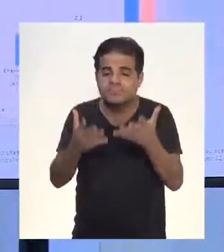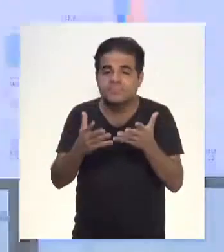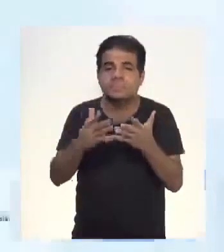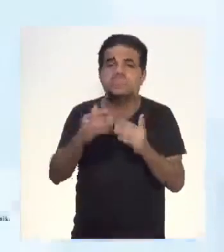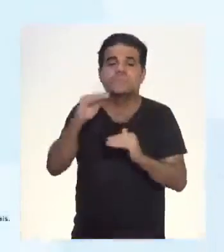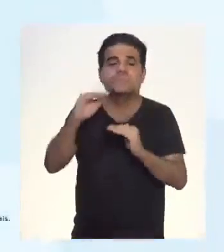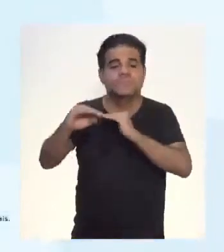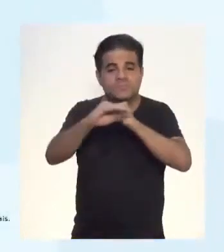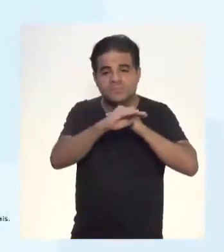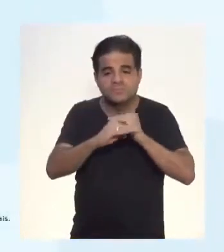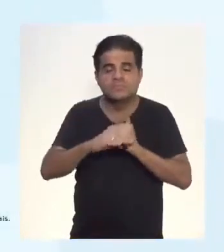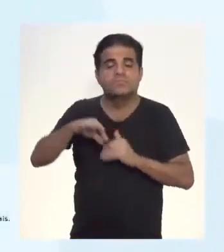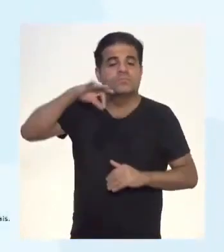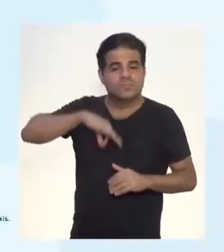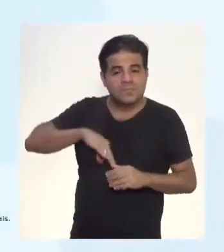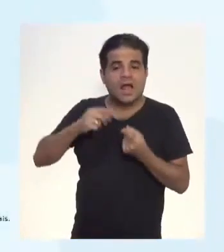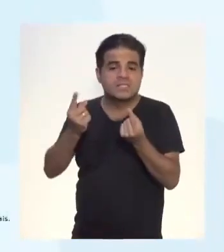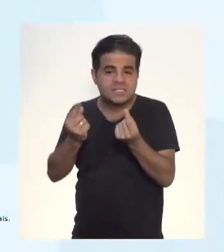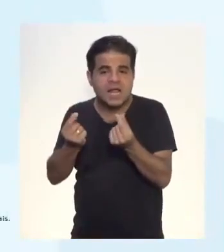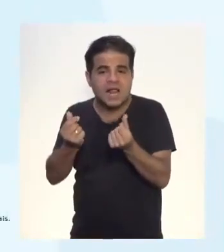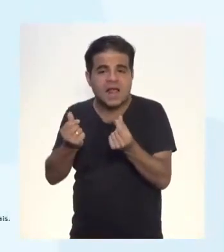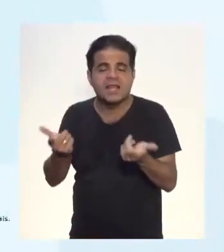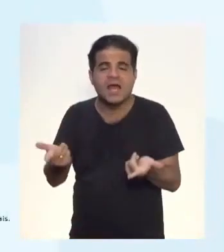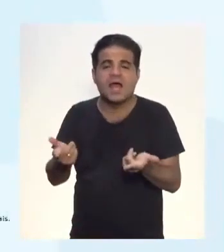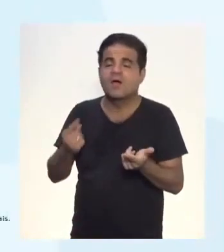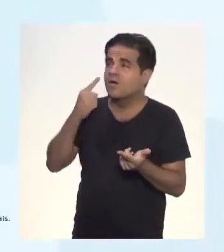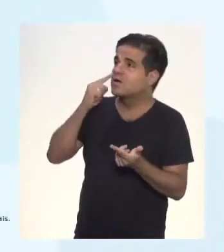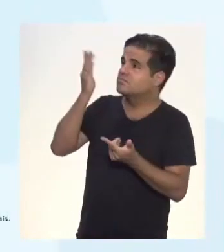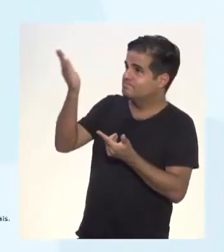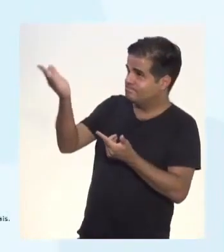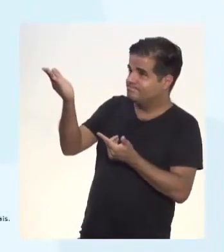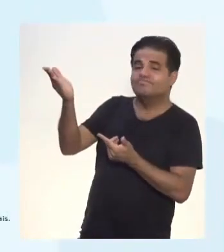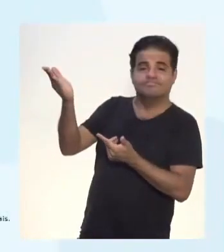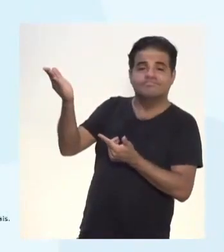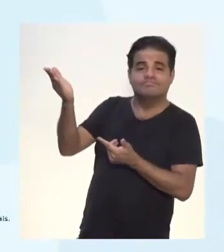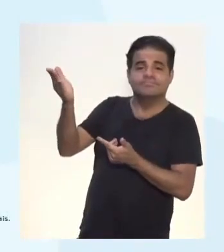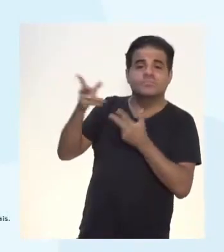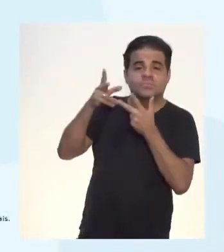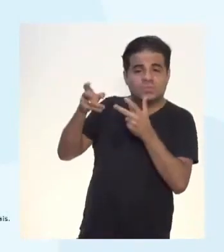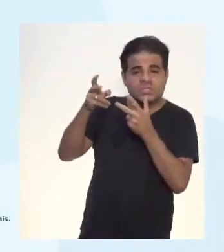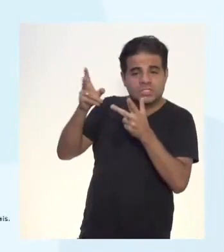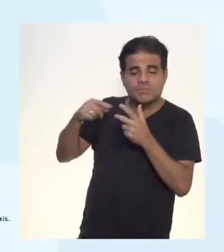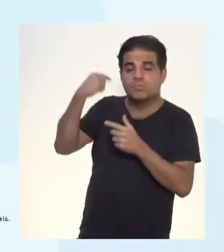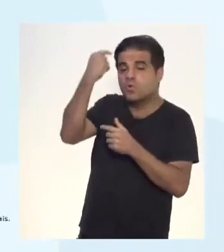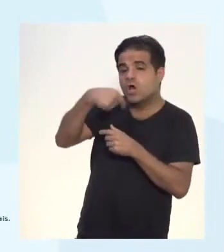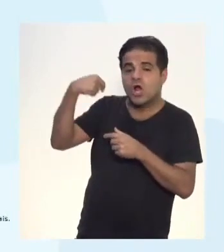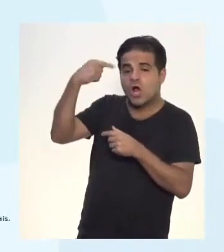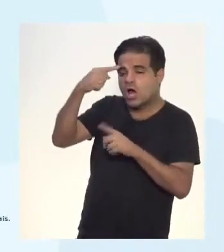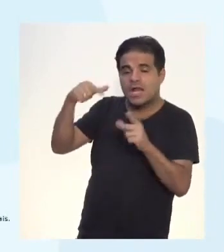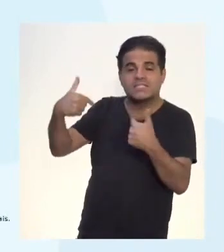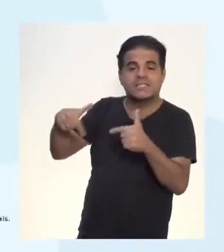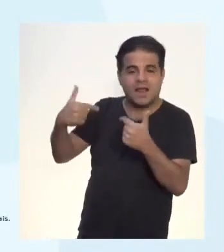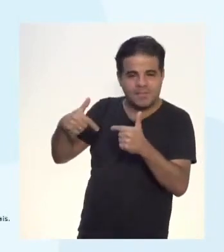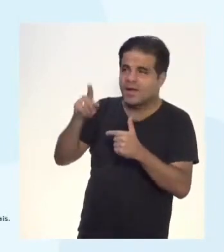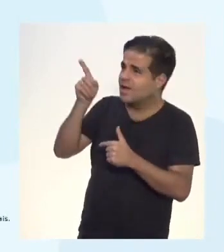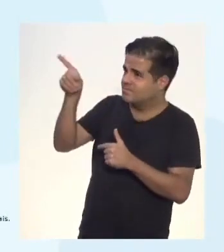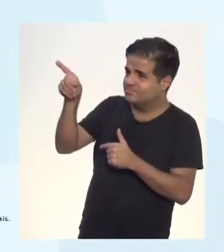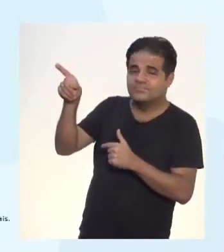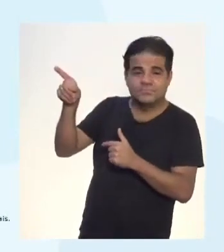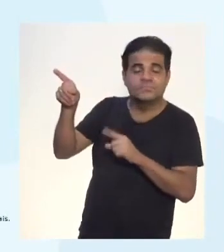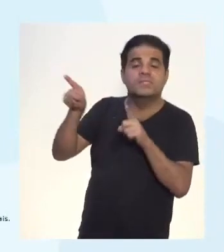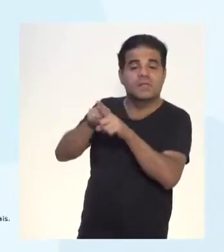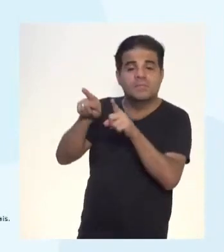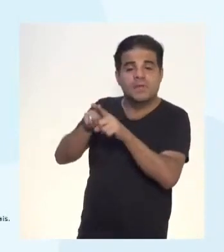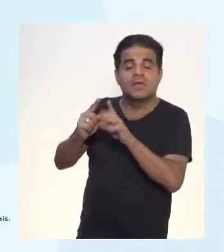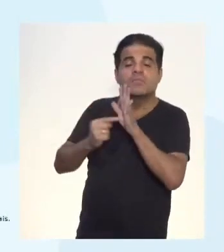sobre a igualdade salarial, né? Então, aqui a gente tem o rendimento médio, né, por hora de trabalho. E, além de